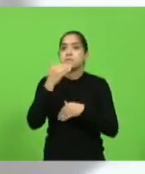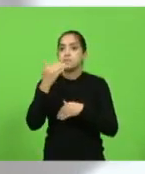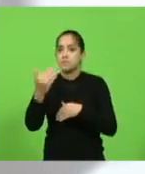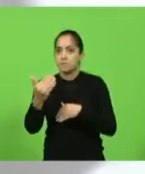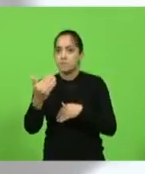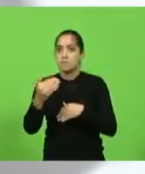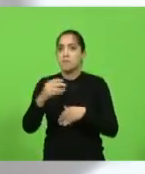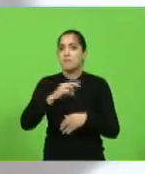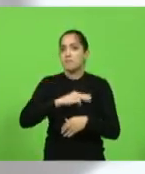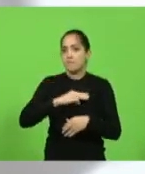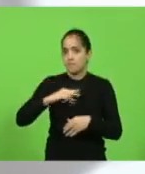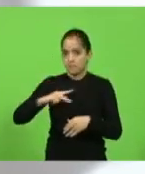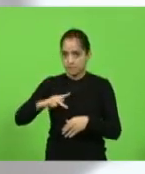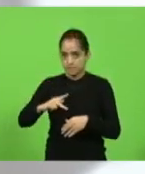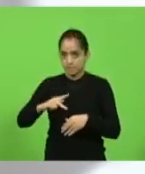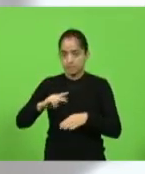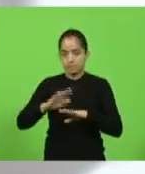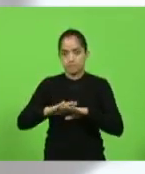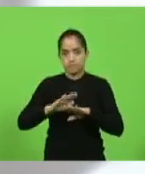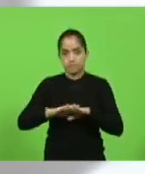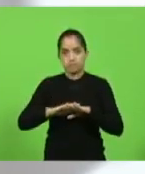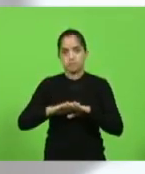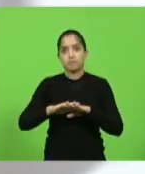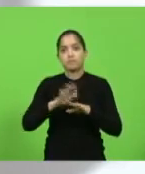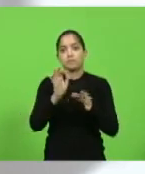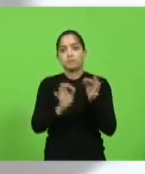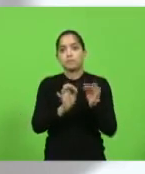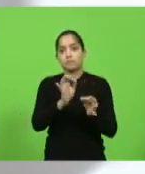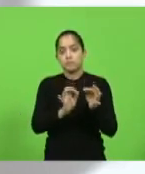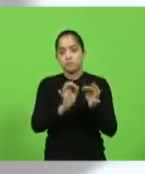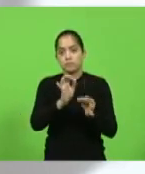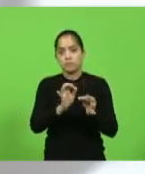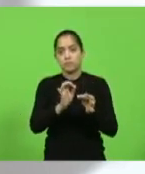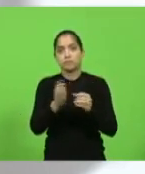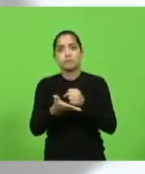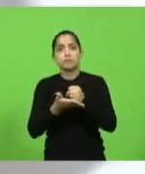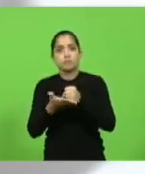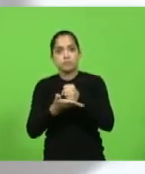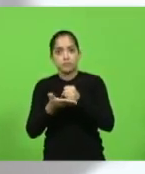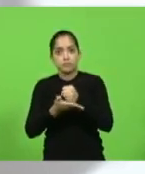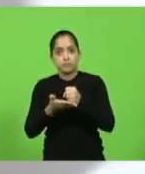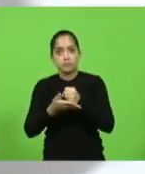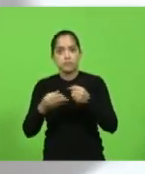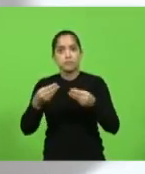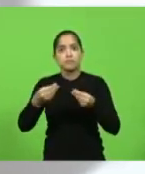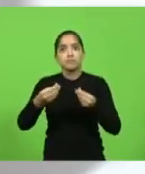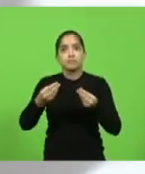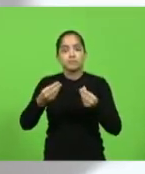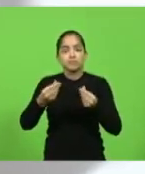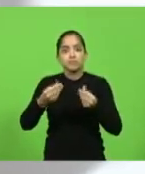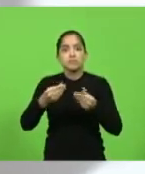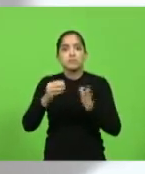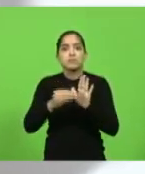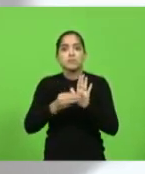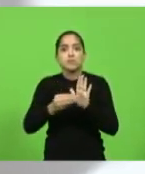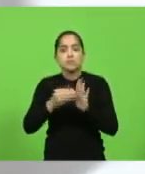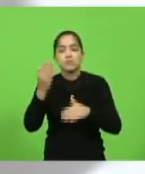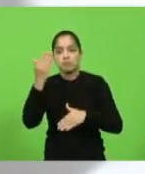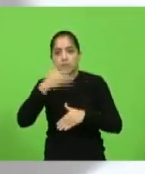Público, com atuação nos tribunais, com fundamento na insuficiência de provas